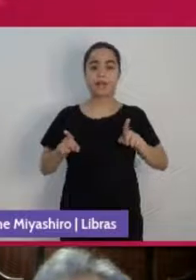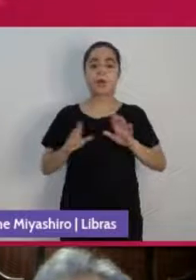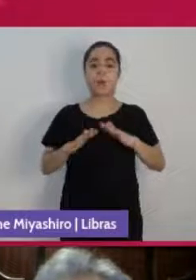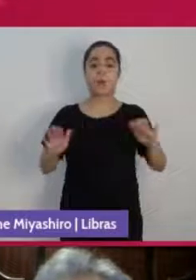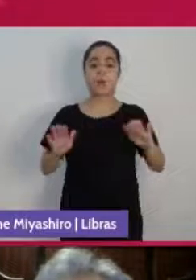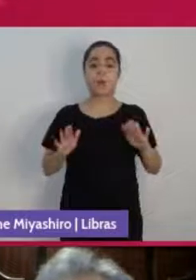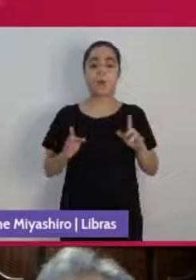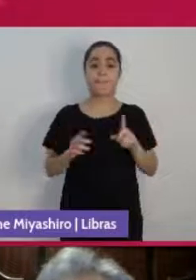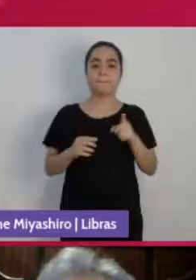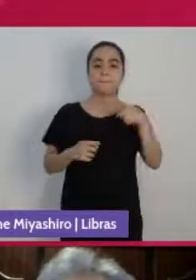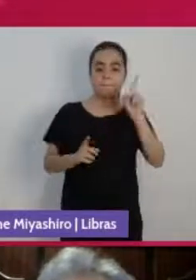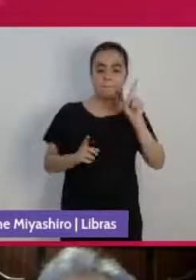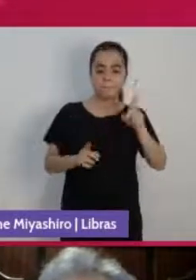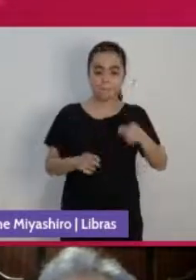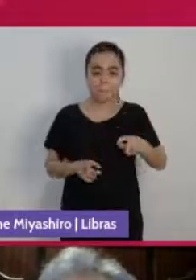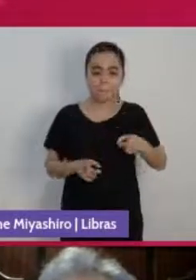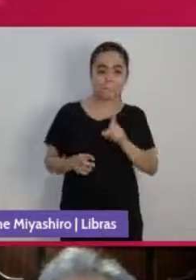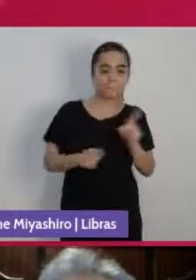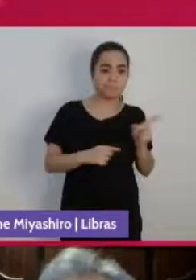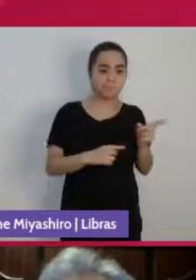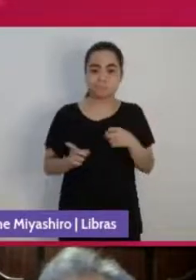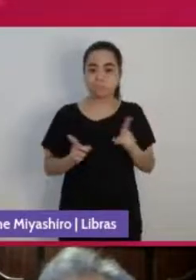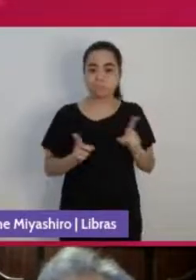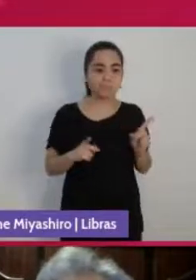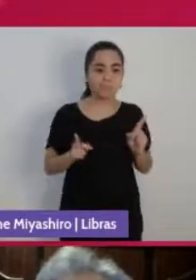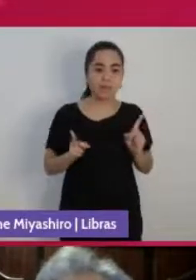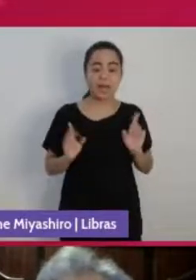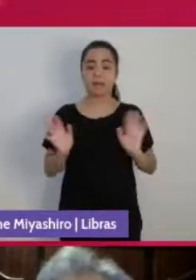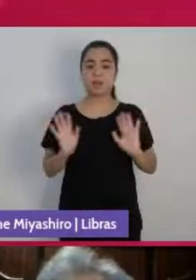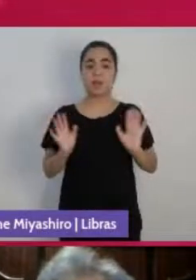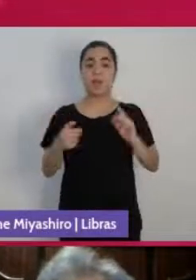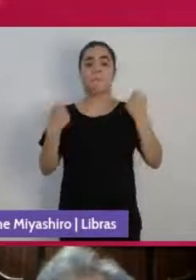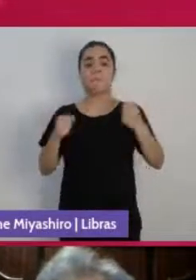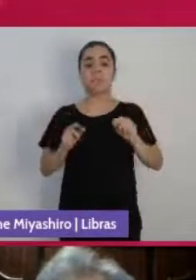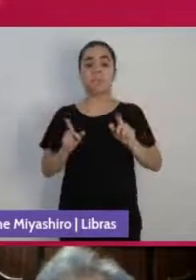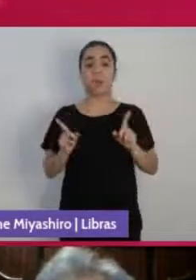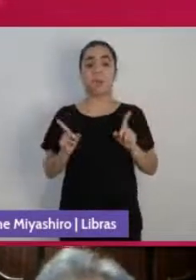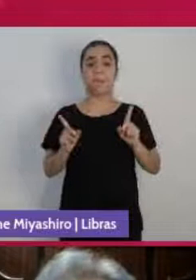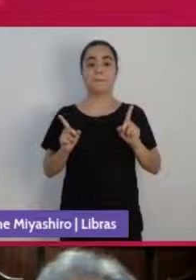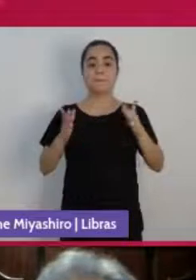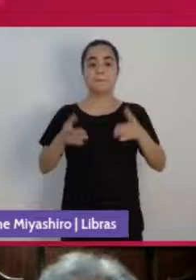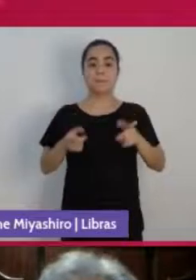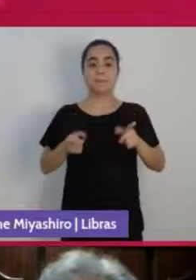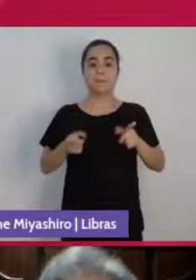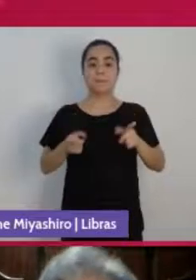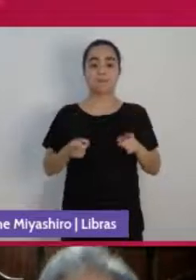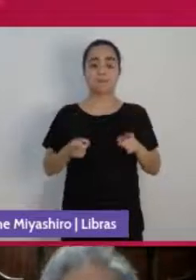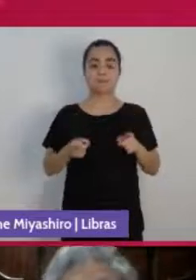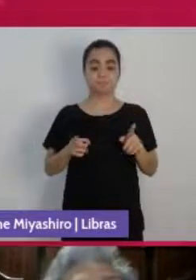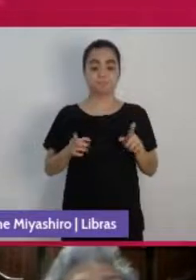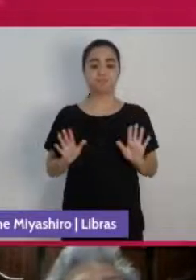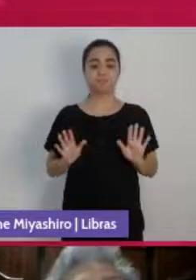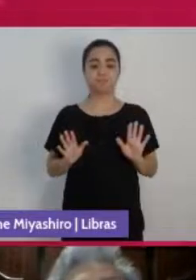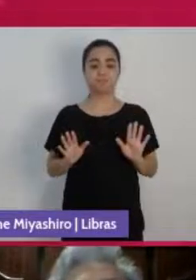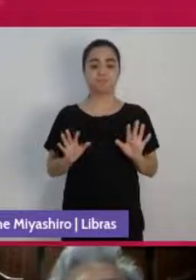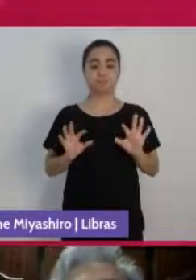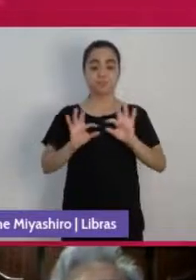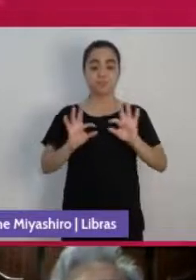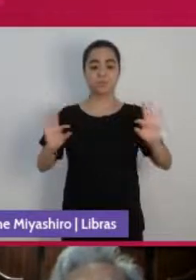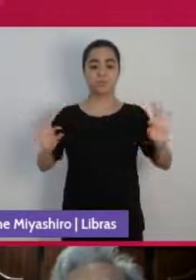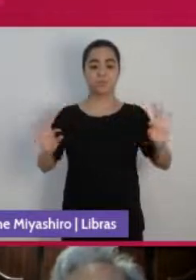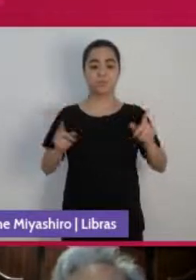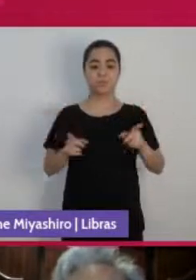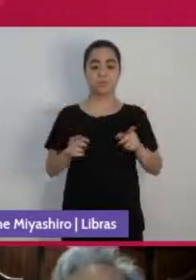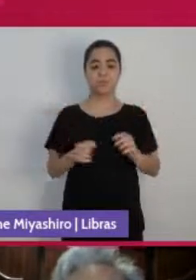estar aqui, não pode estar aqui, não pode estar ali. Tem que estar no centro do filme, tá? E a